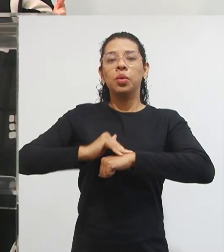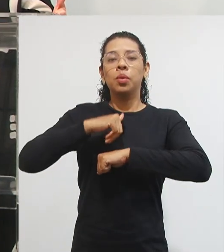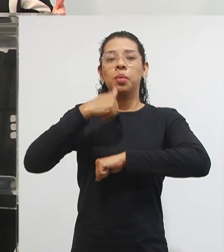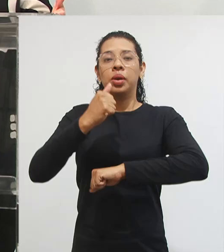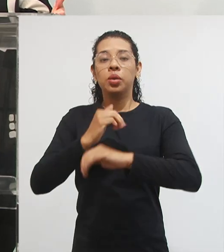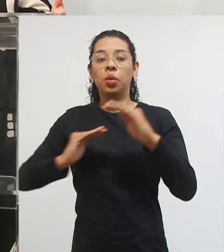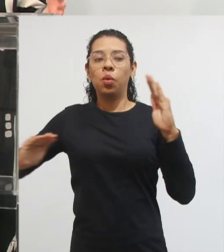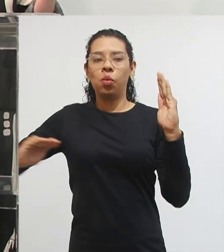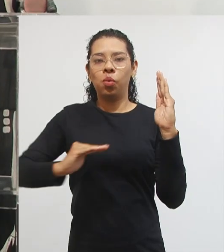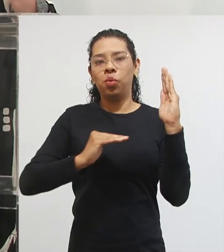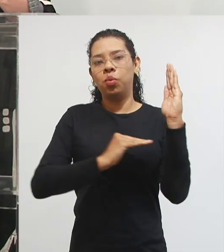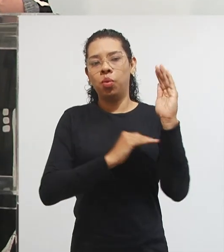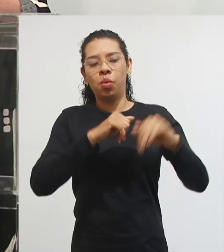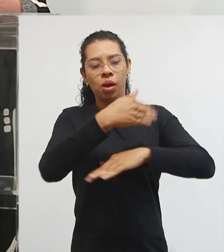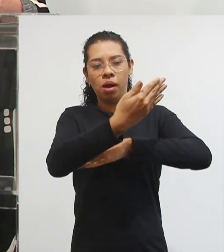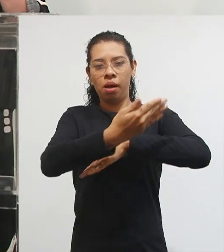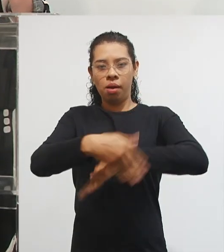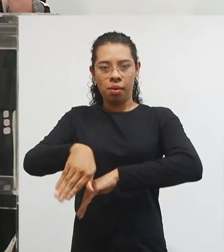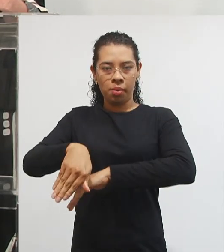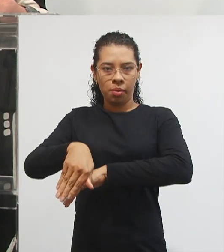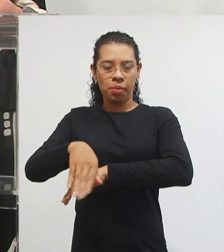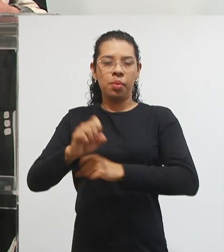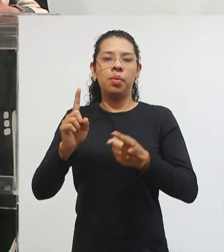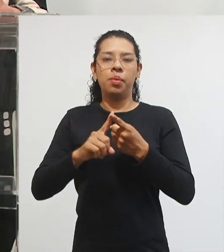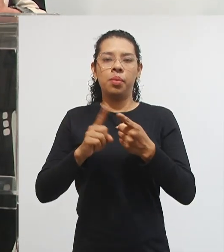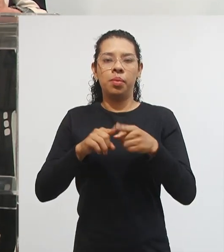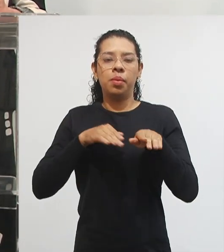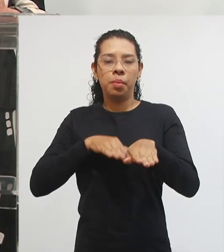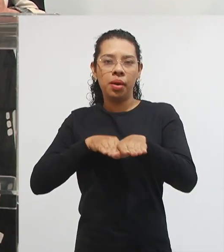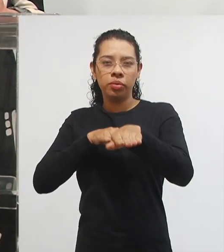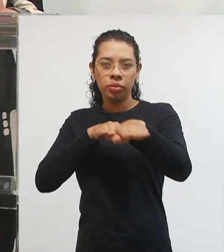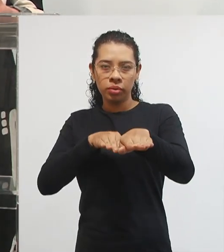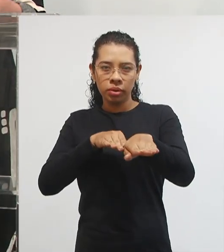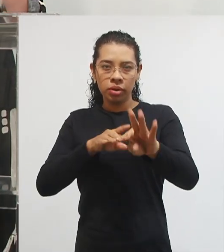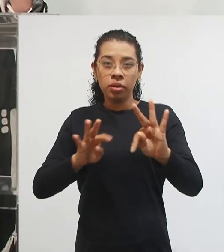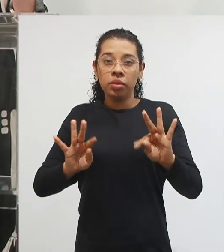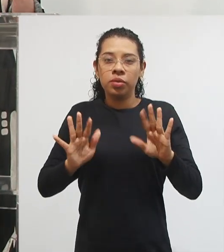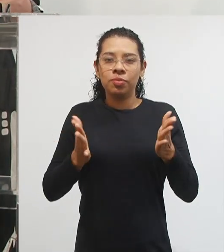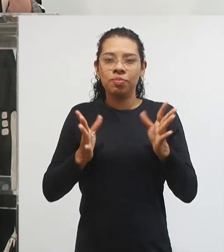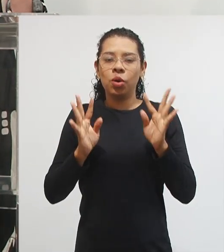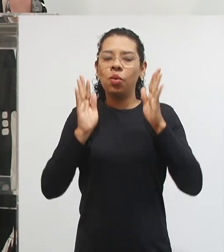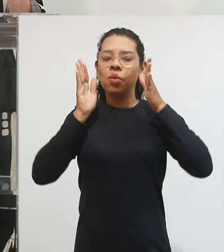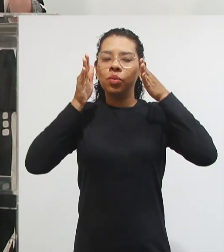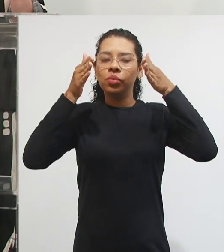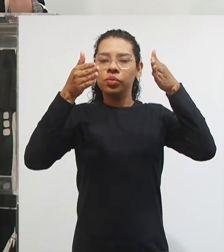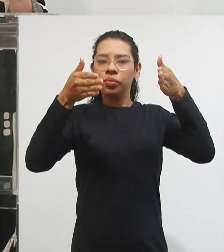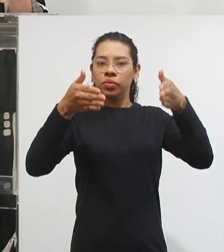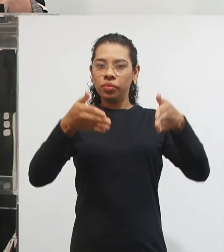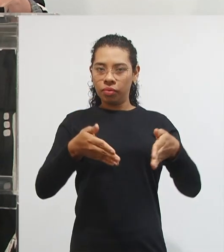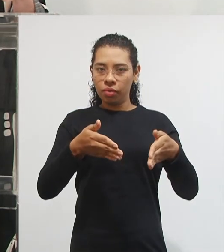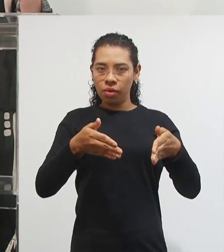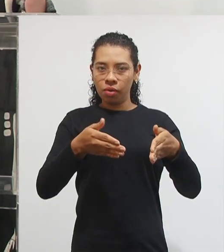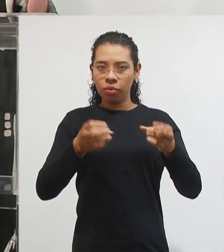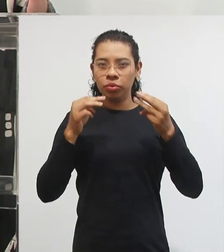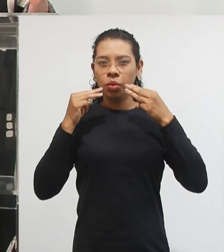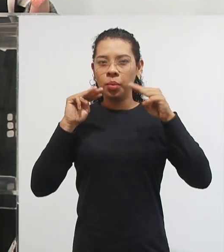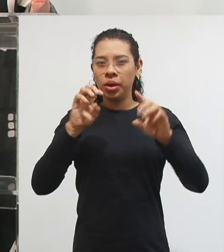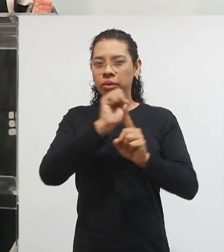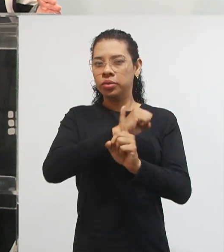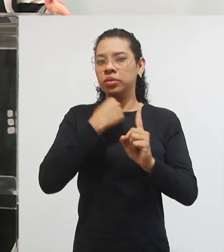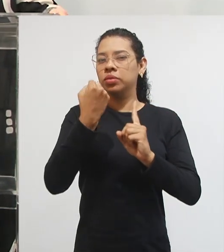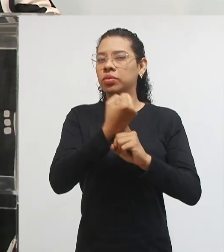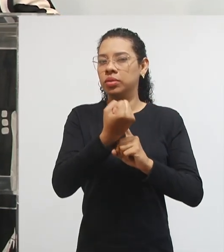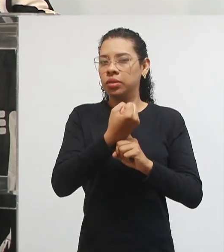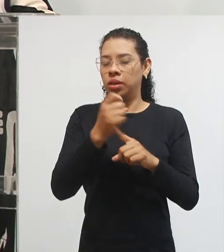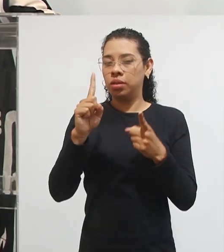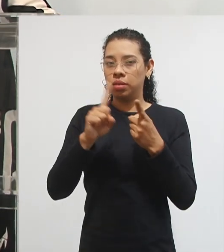uma campanha de trânsito. Então, essas campanhas são de mudança de comportamento. Então, as instituições públicas elas atuam muito